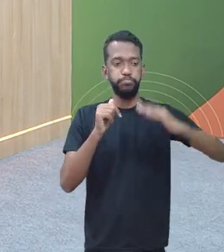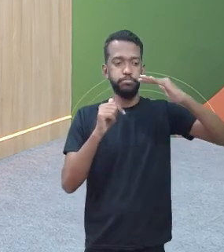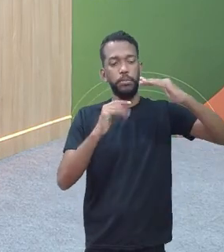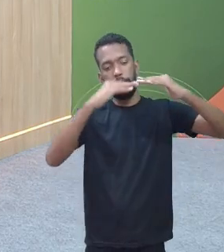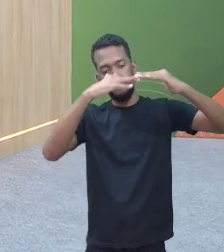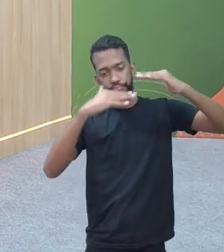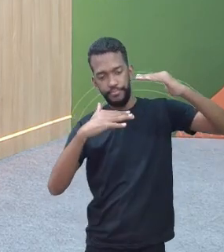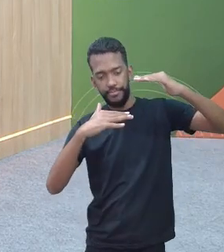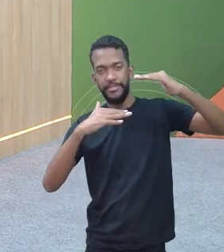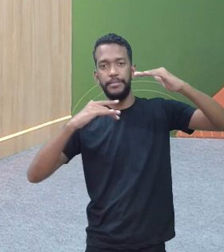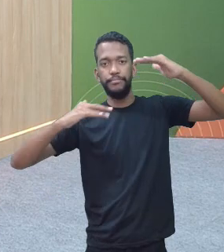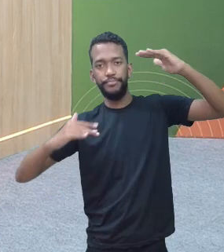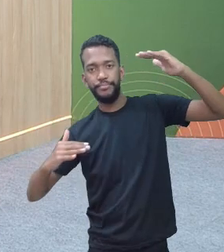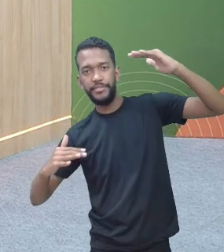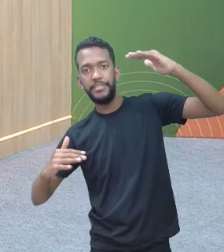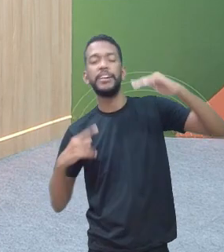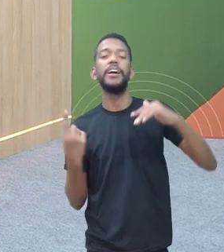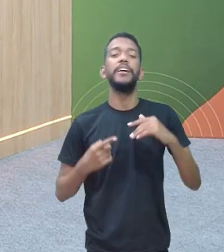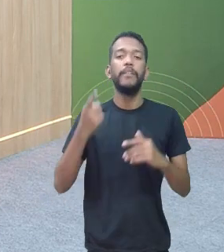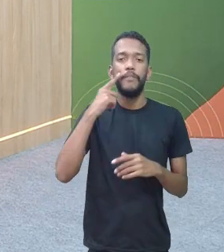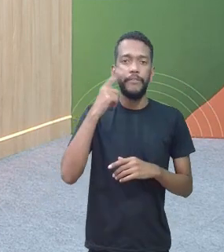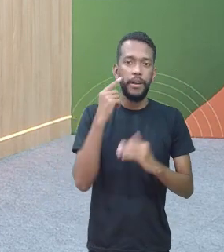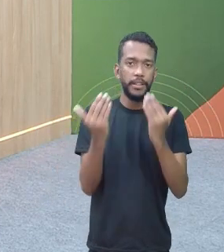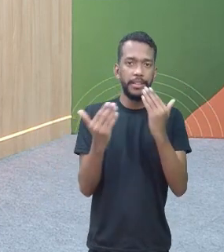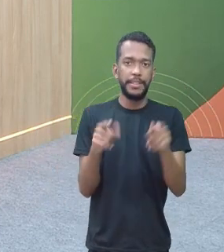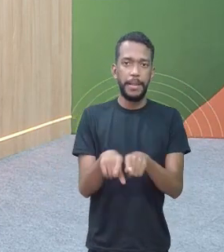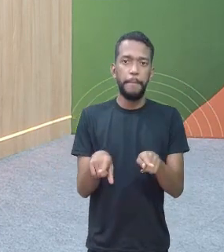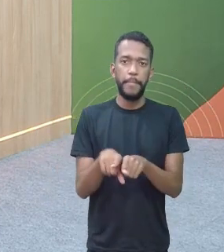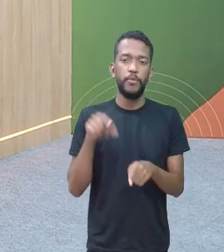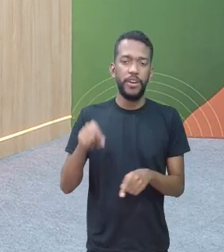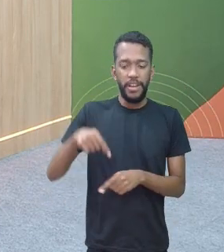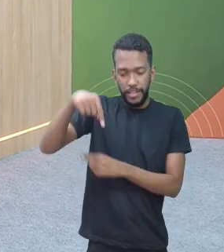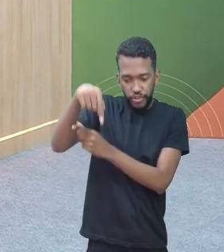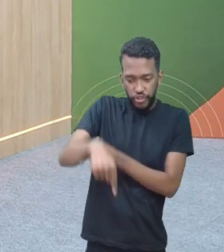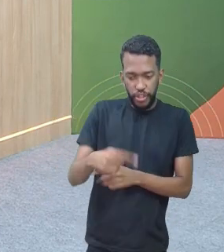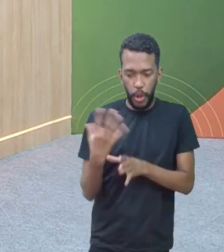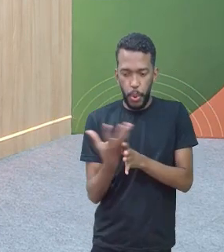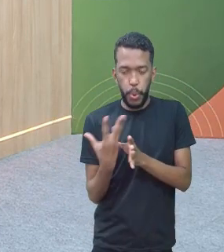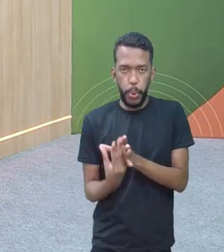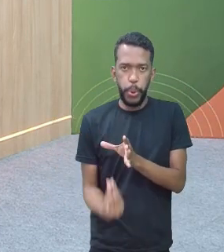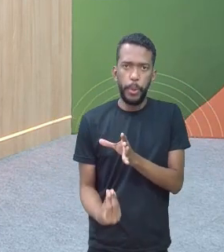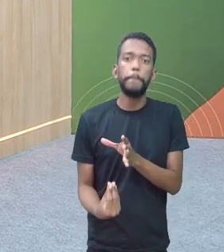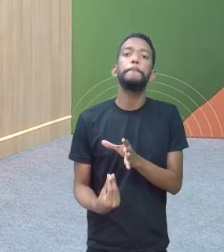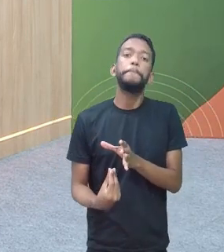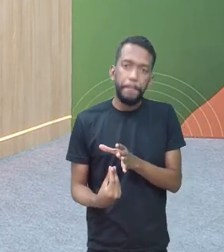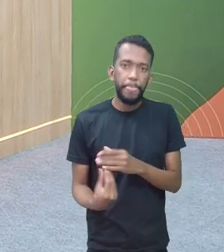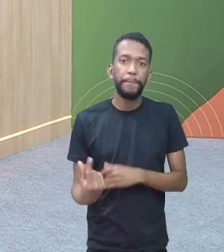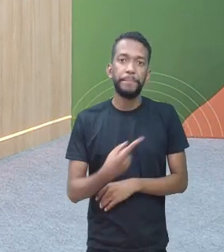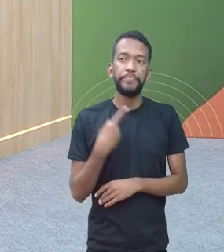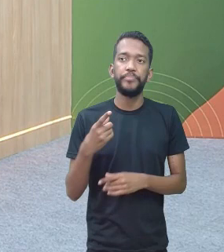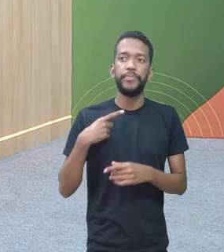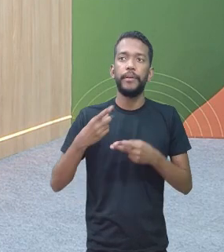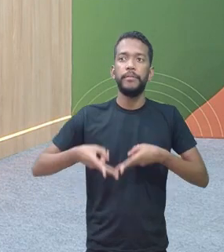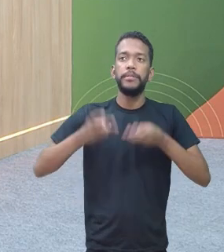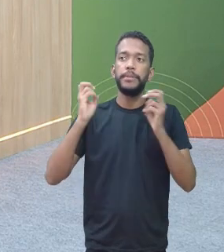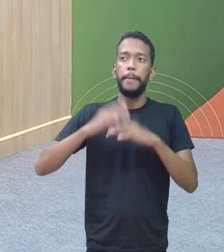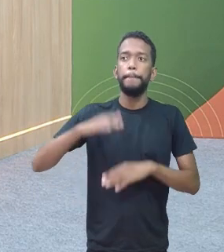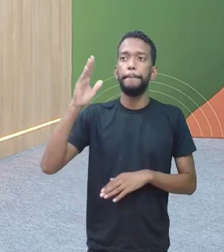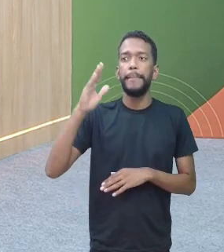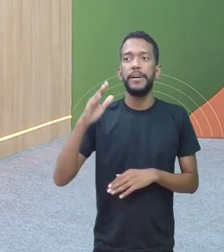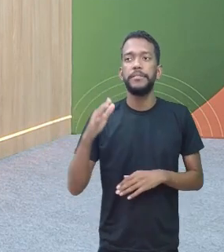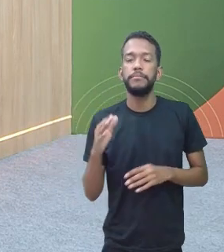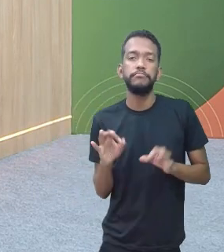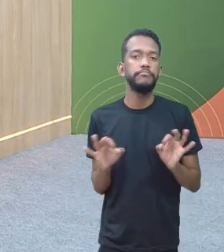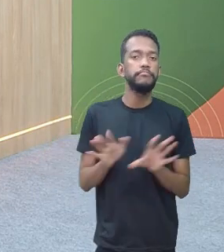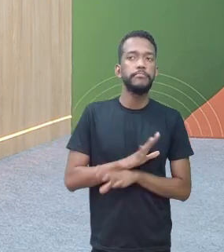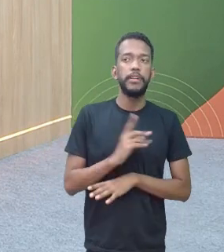gasta. A mesma coisa se a gente faz isso com a descarga, que no caso da descarga, gente, é uma situação muito mais prática